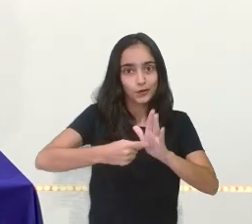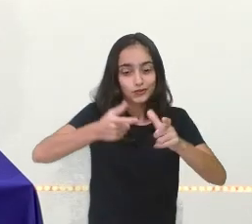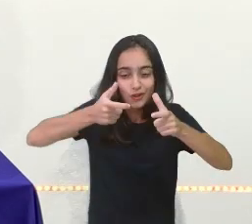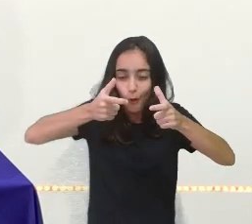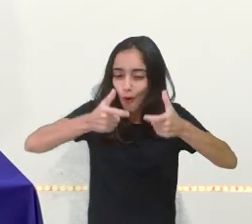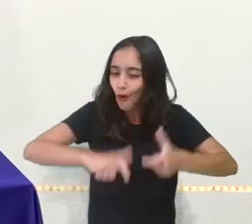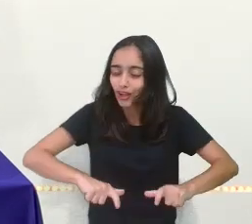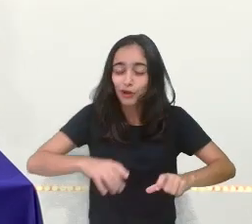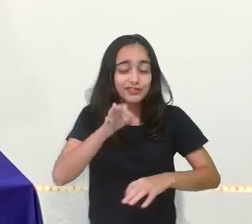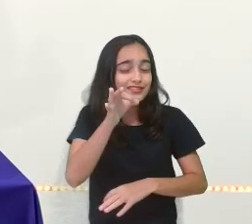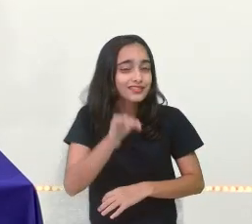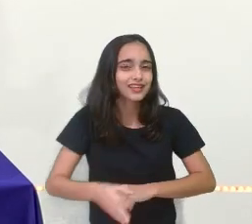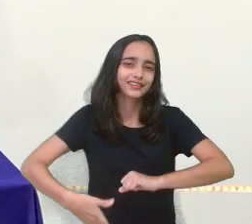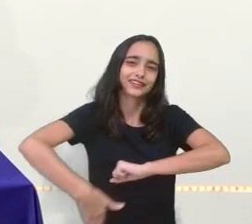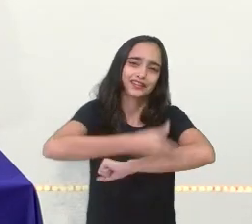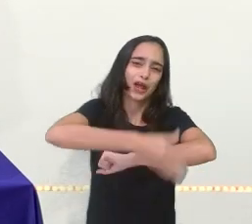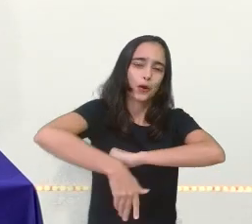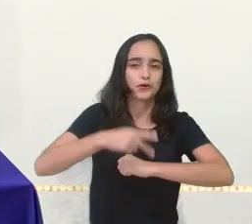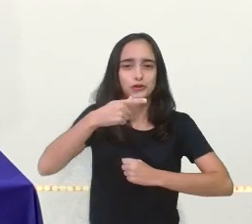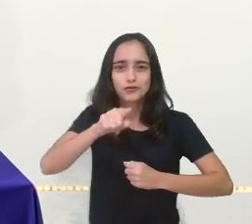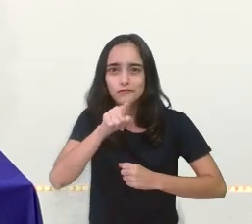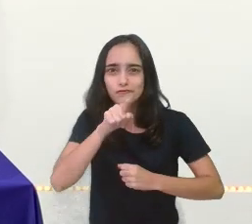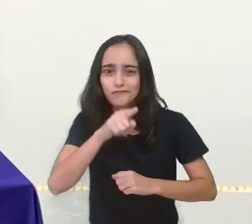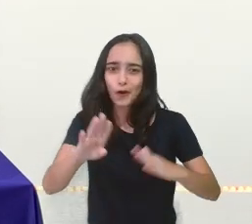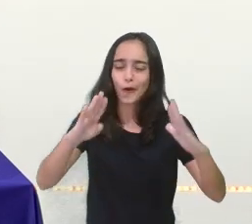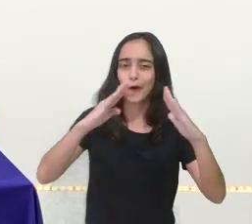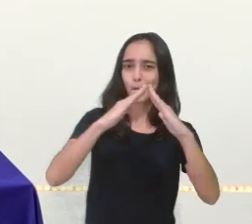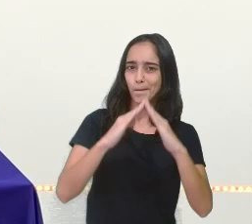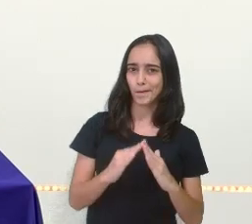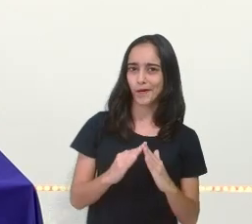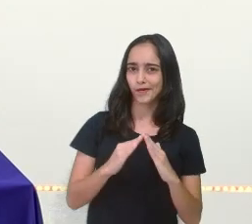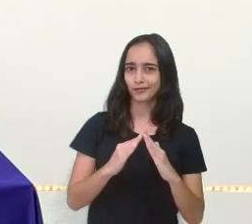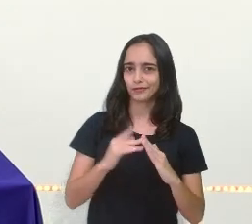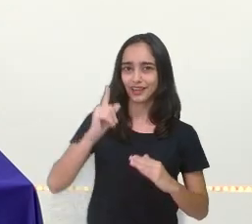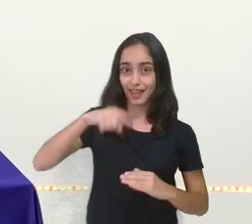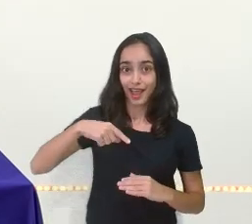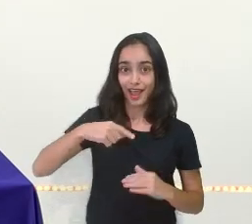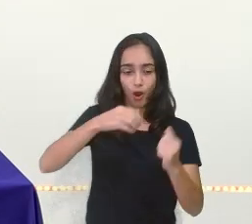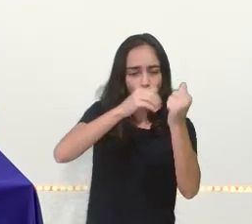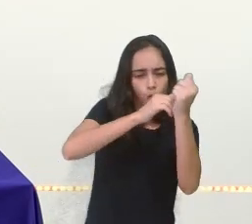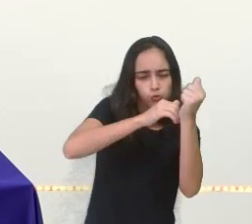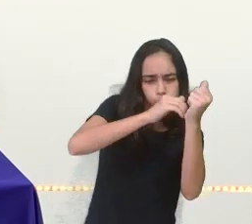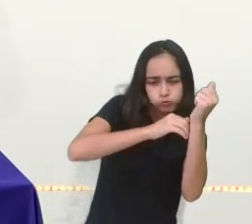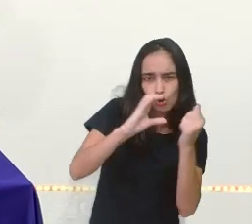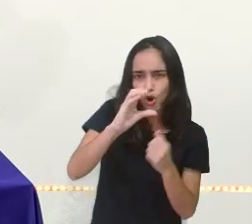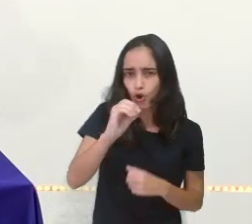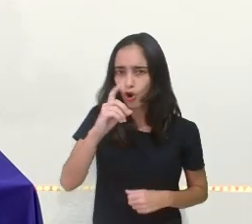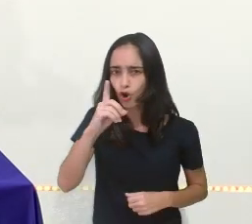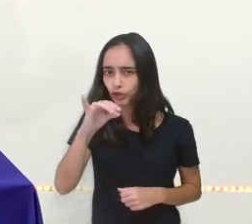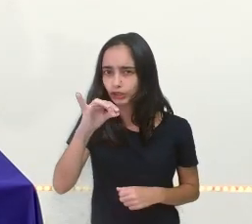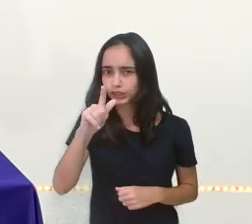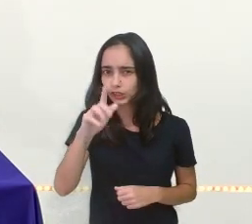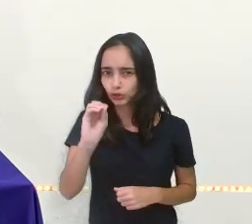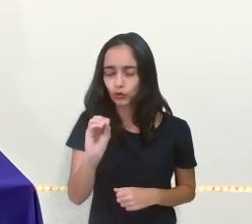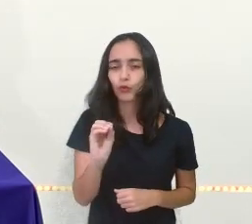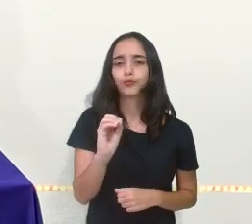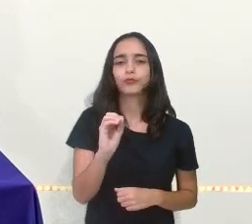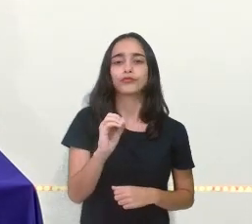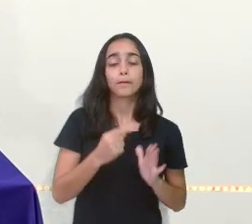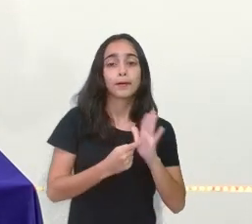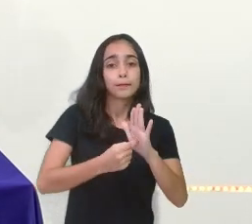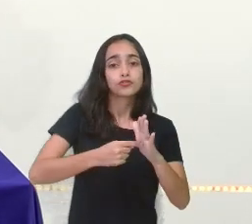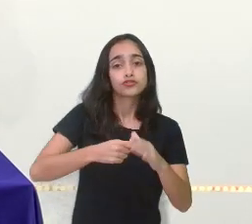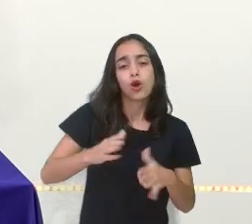mora. Então, cada rua tem um CEP. Esse CEP é o código que está ali identificando a sua